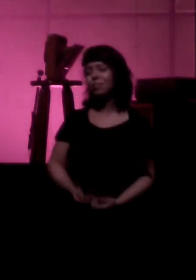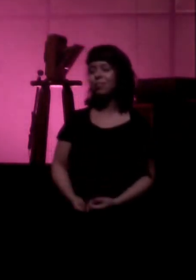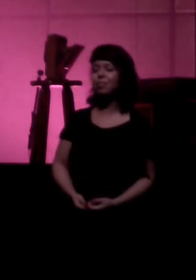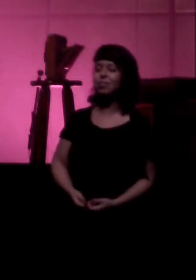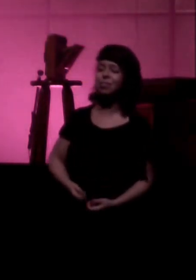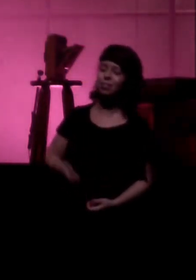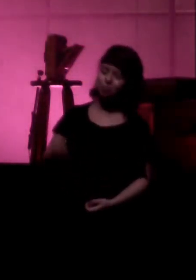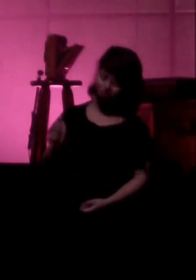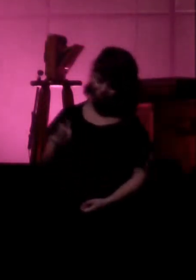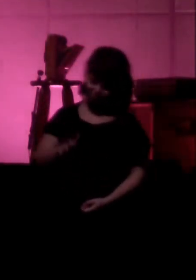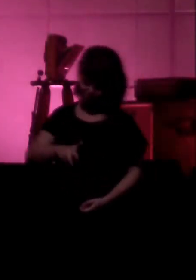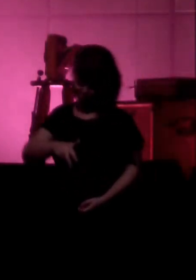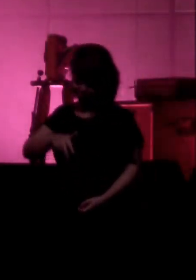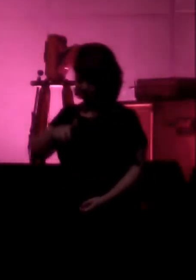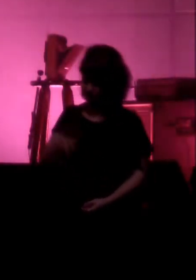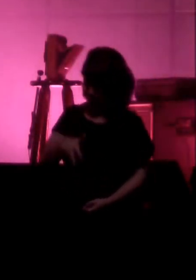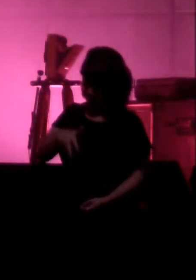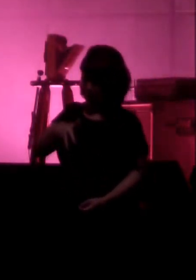Eu andei